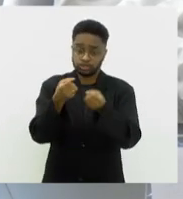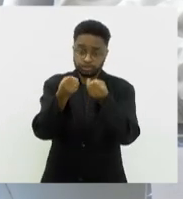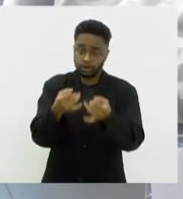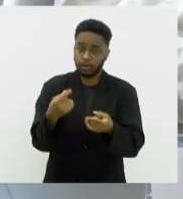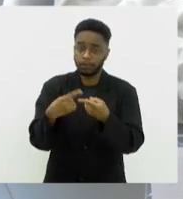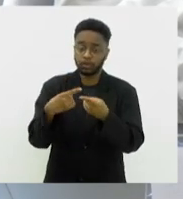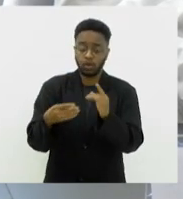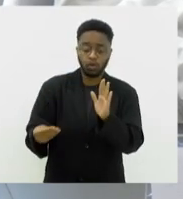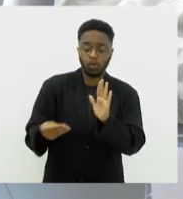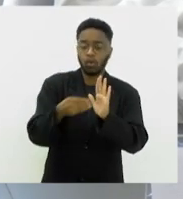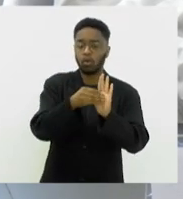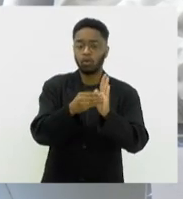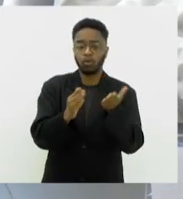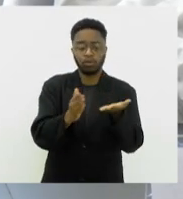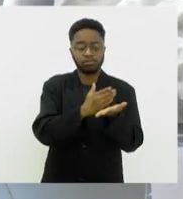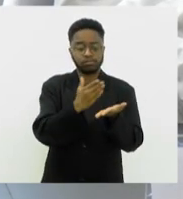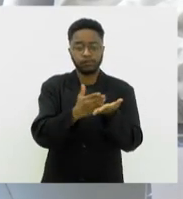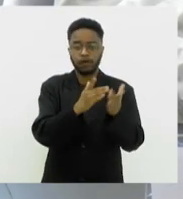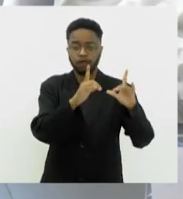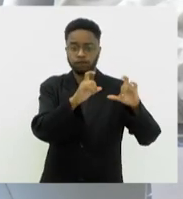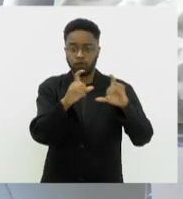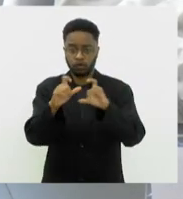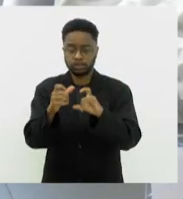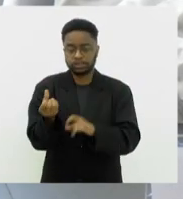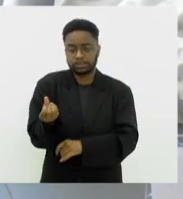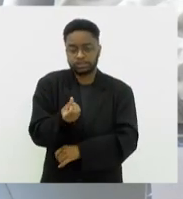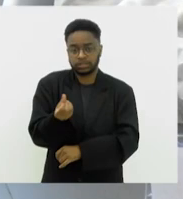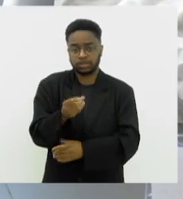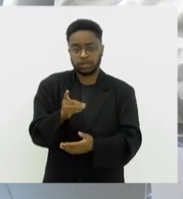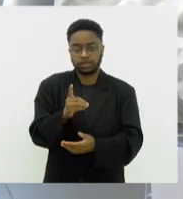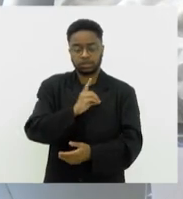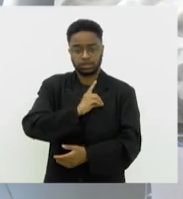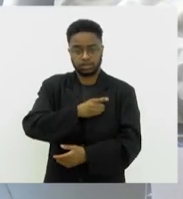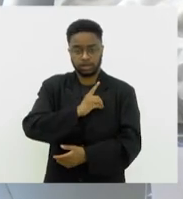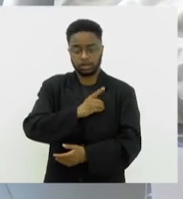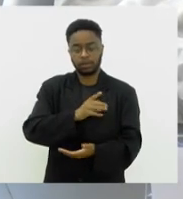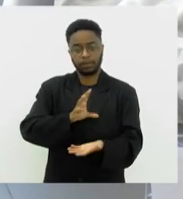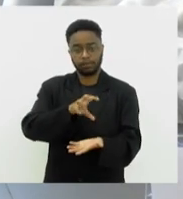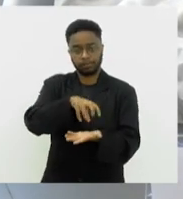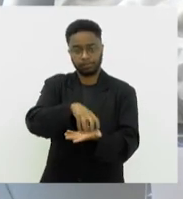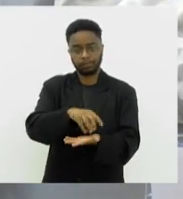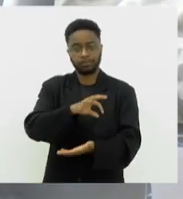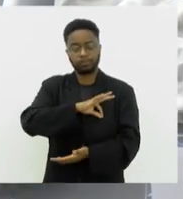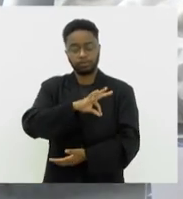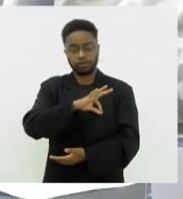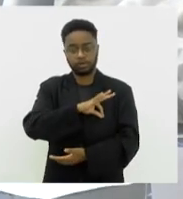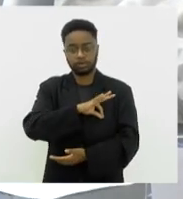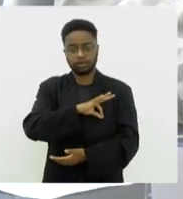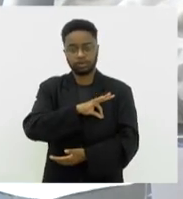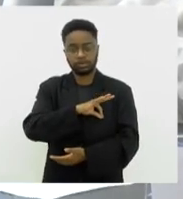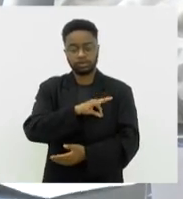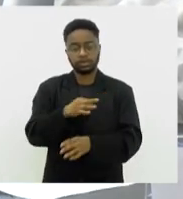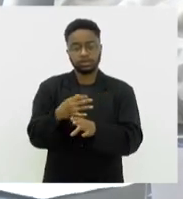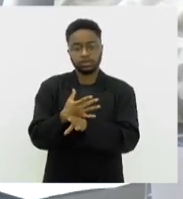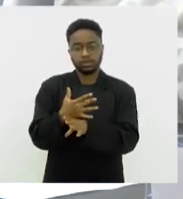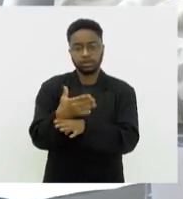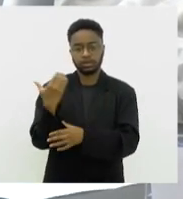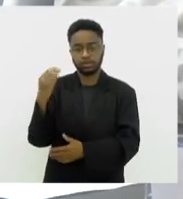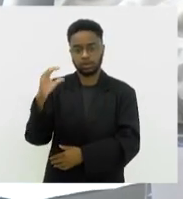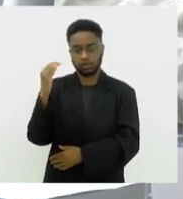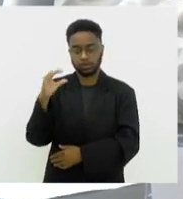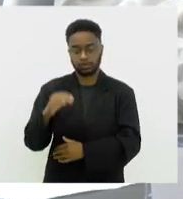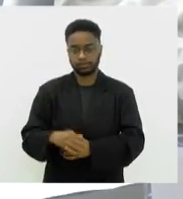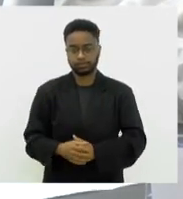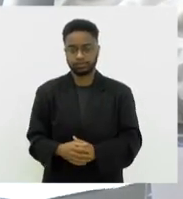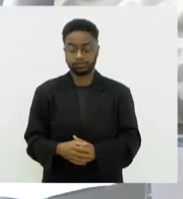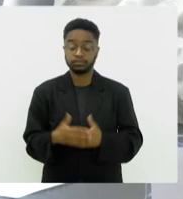eh da 76ª DP a e agência policial situada no município de Niterói